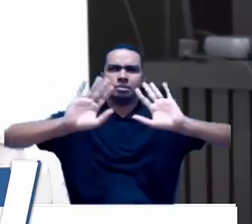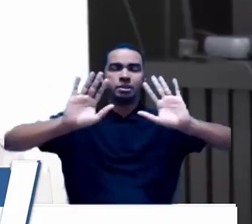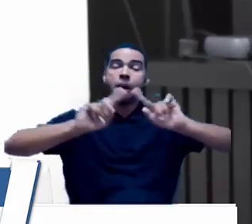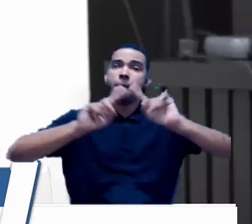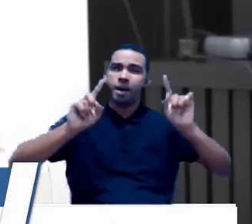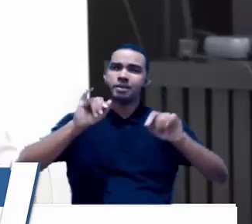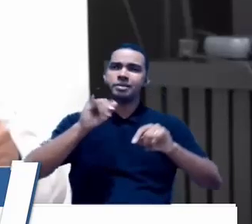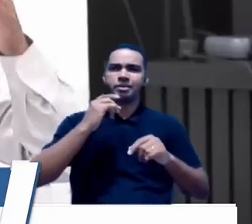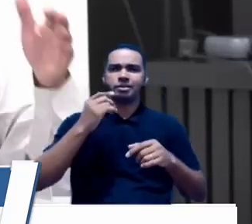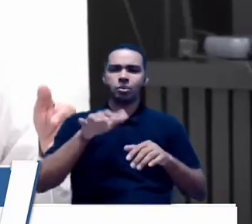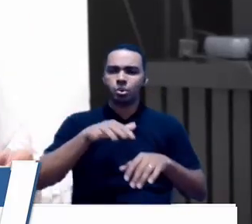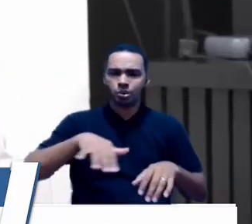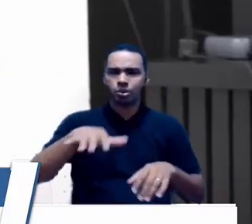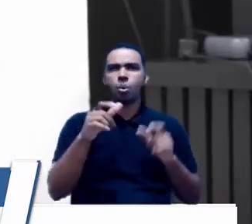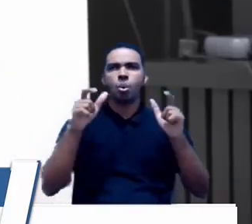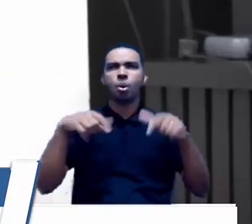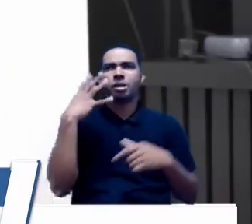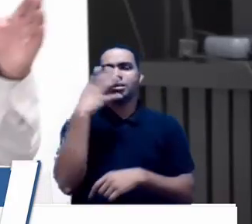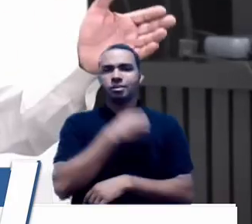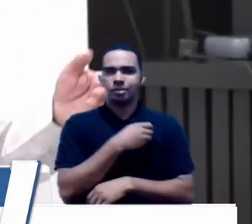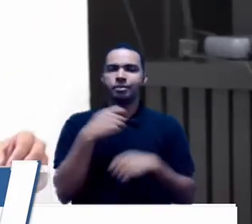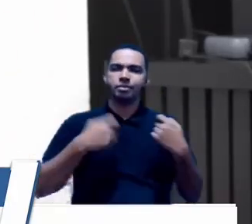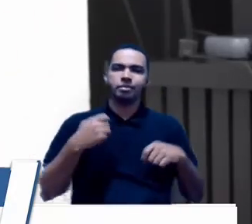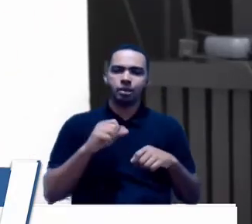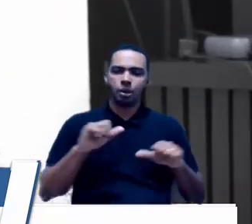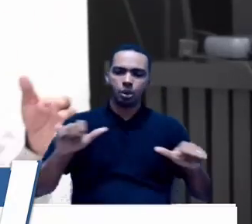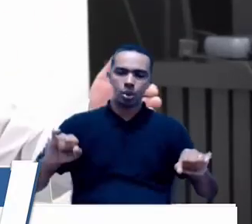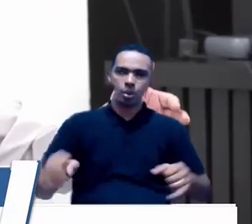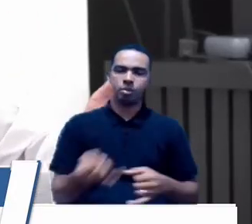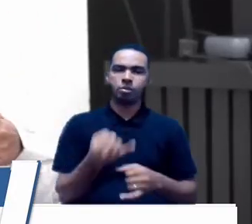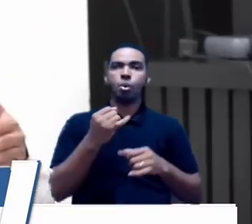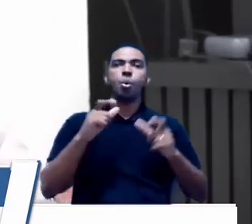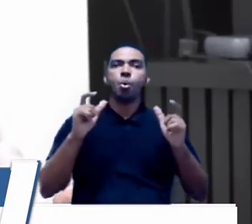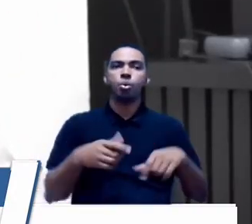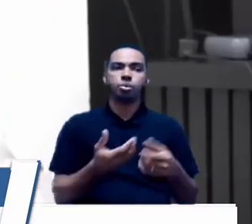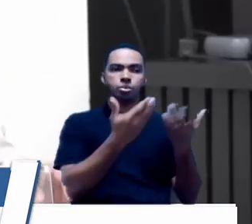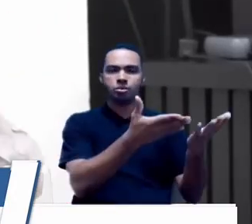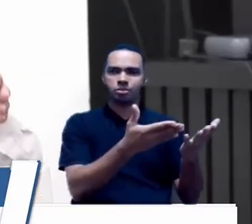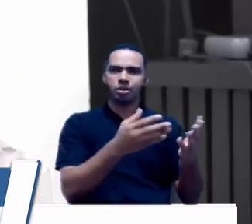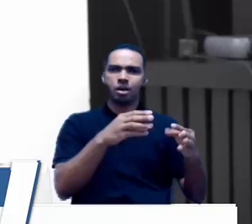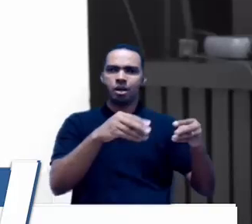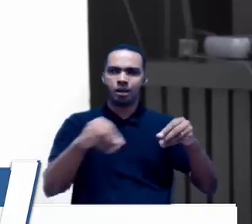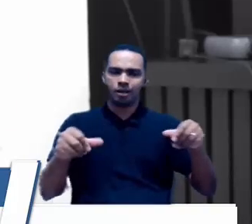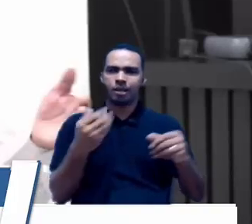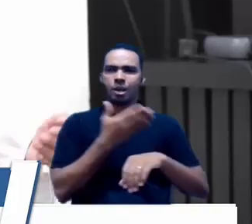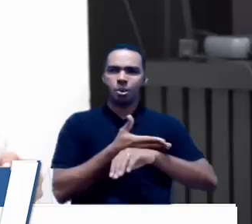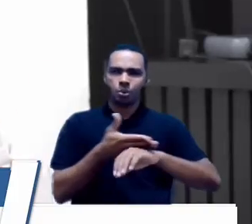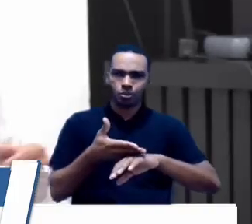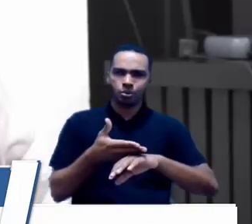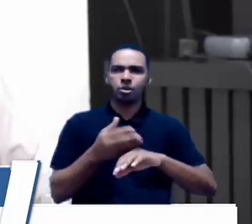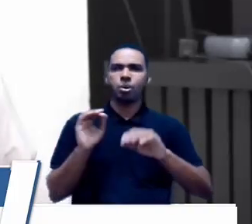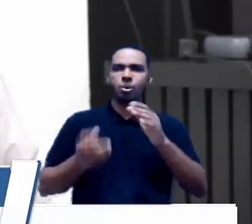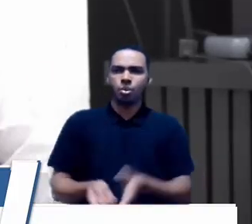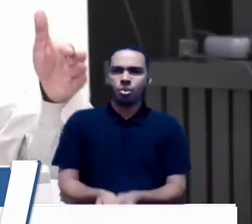né, precisa ser aproveitado. E na onde jogou aquela areia branca do vôlei, aquilo ali, quando chover, aquela areia vai